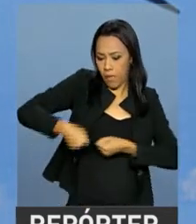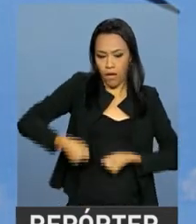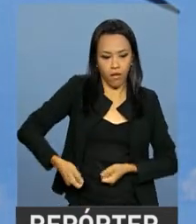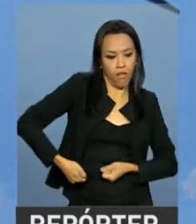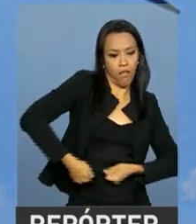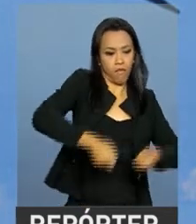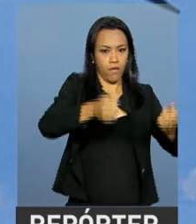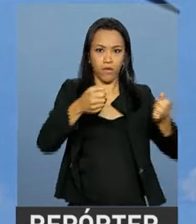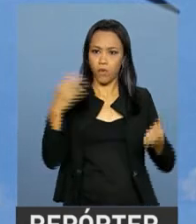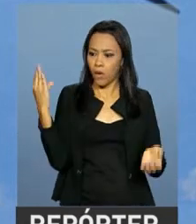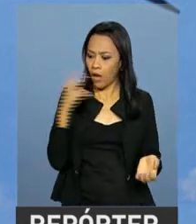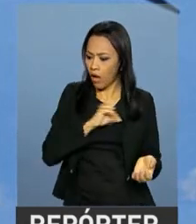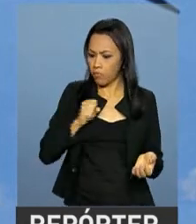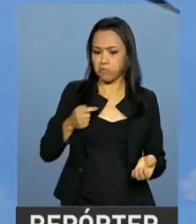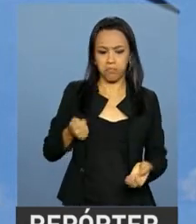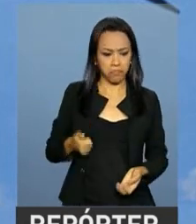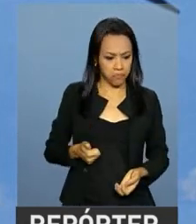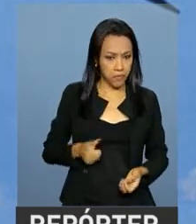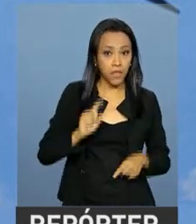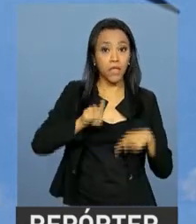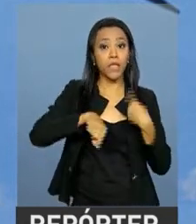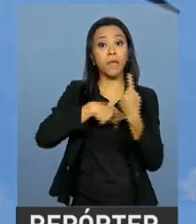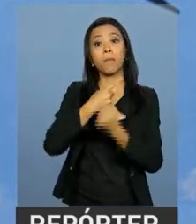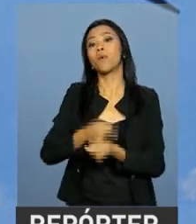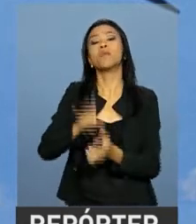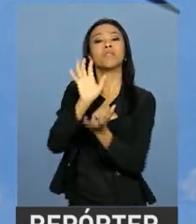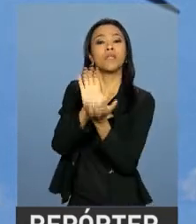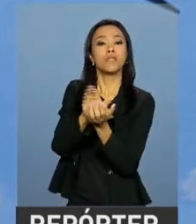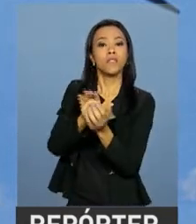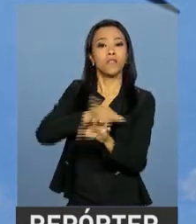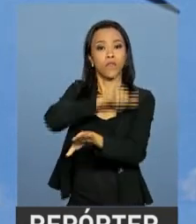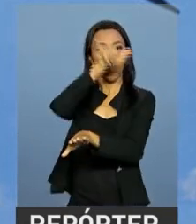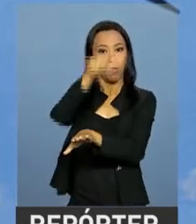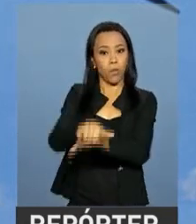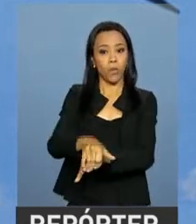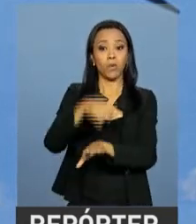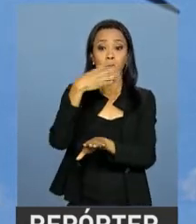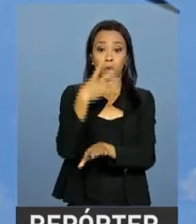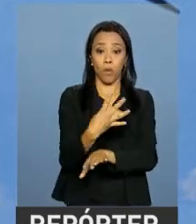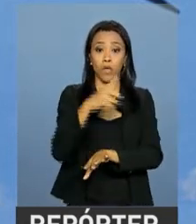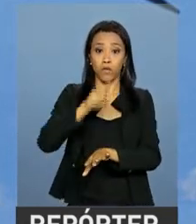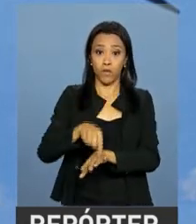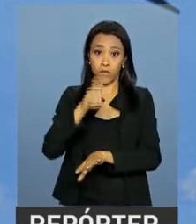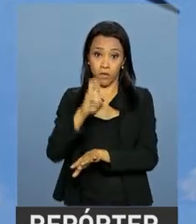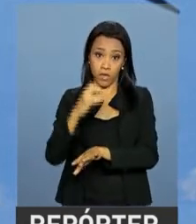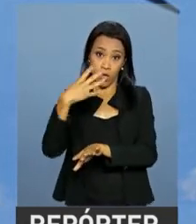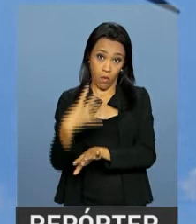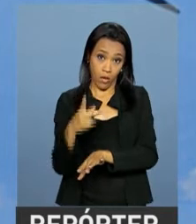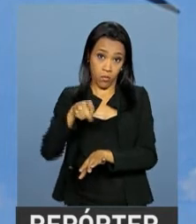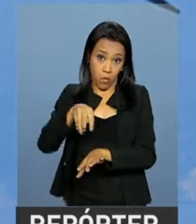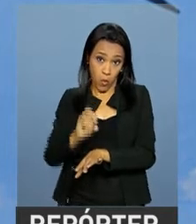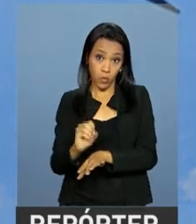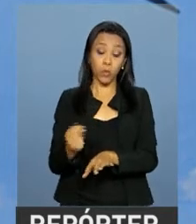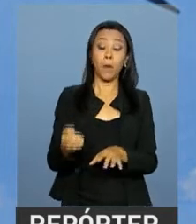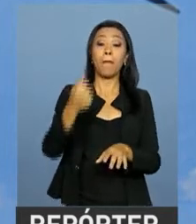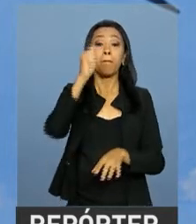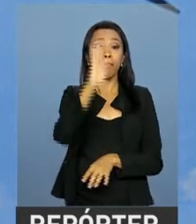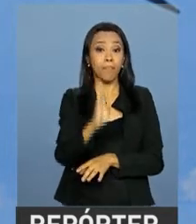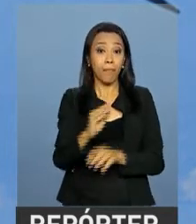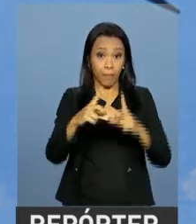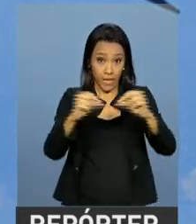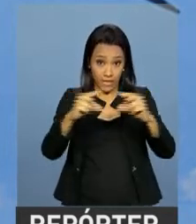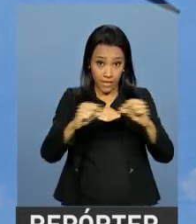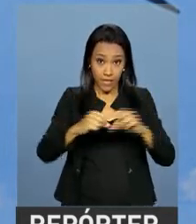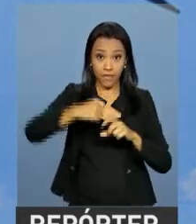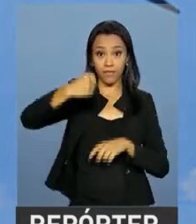Em segundo lugar, aparece o Aeroporto de Recife, com 4,54 pontos. Brasília ocupa a terceira